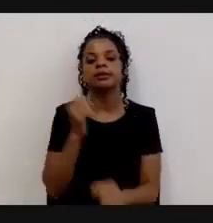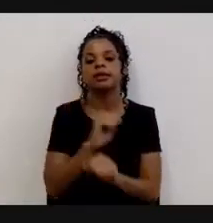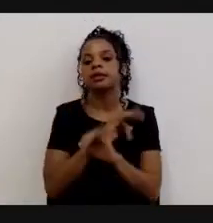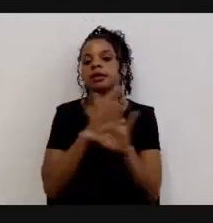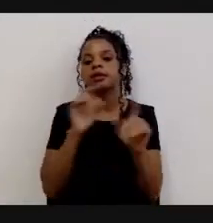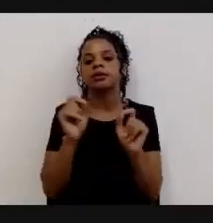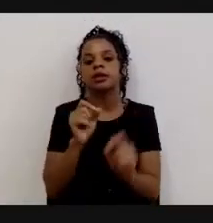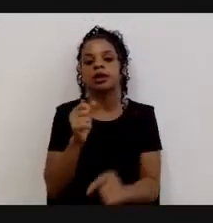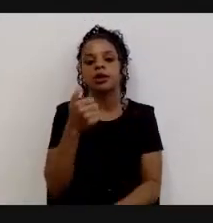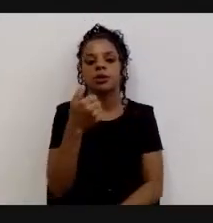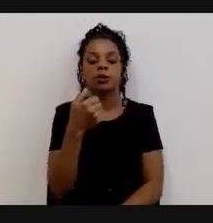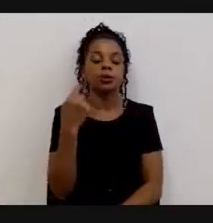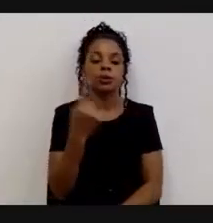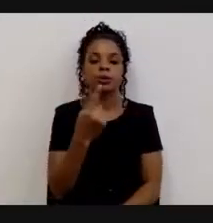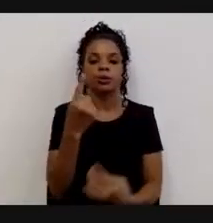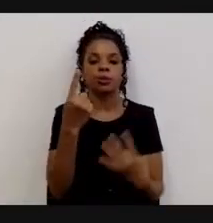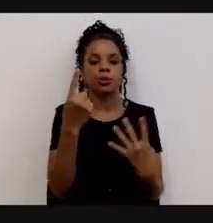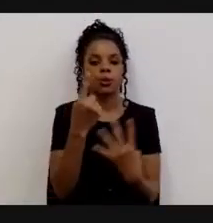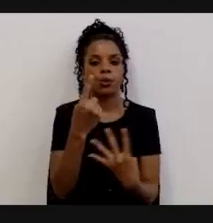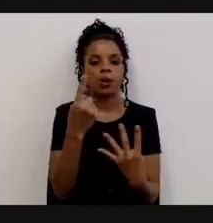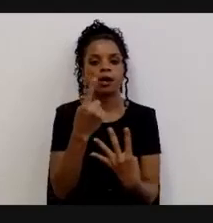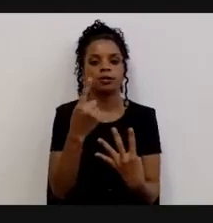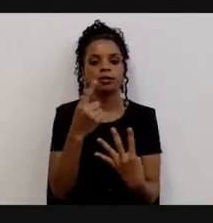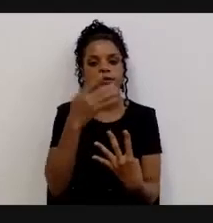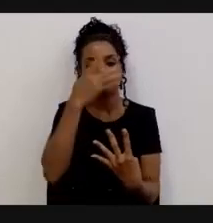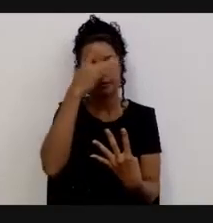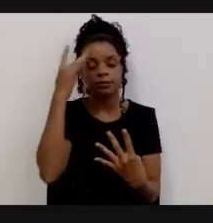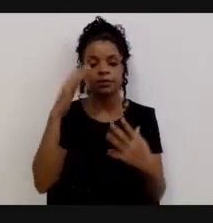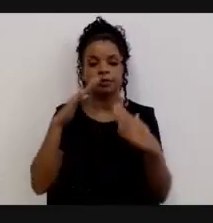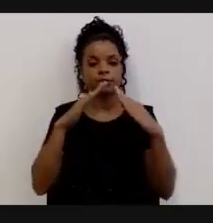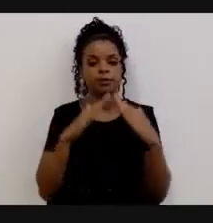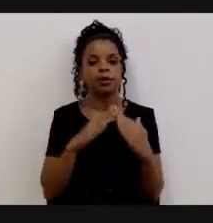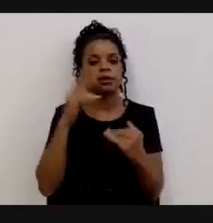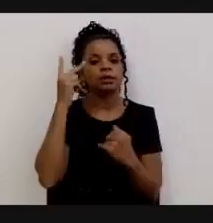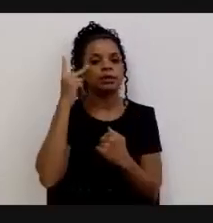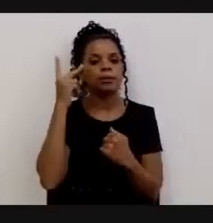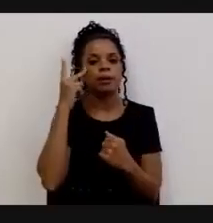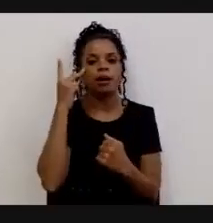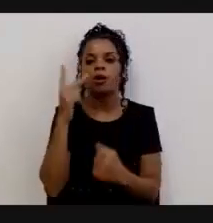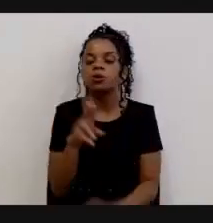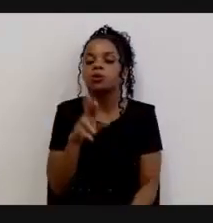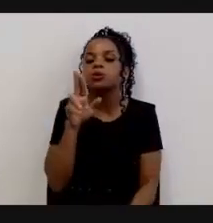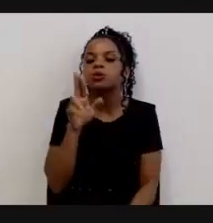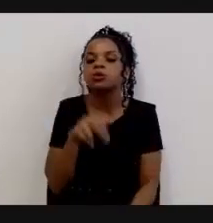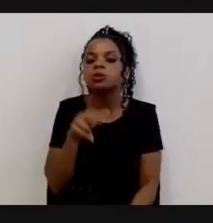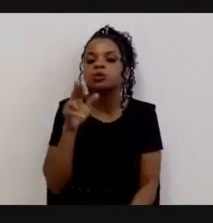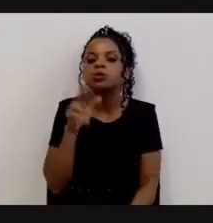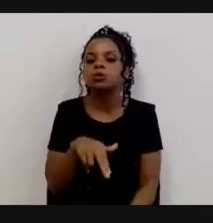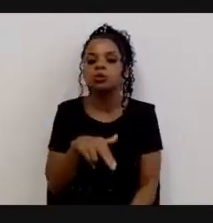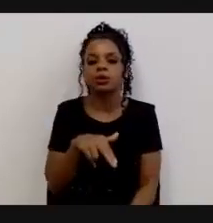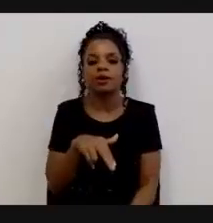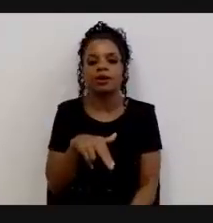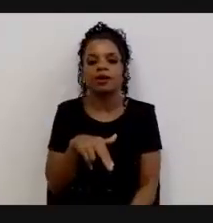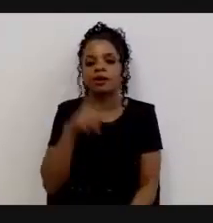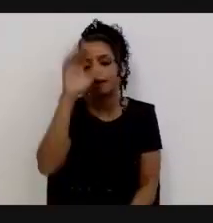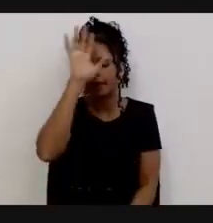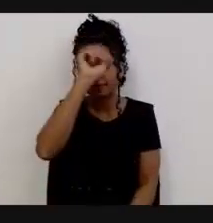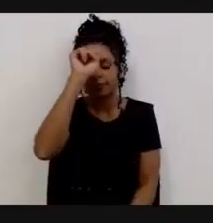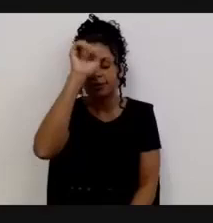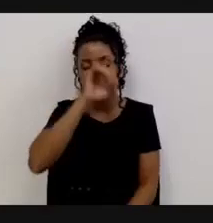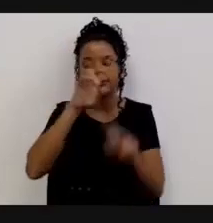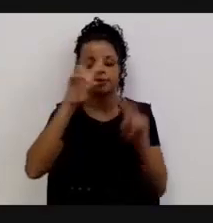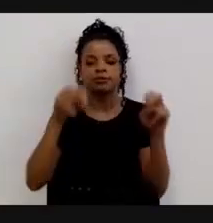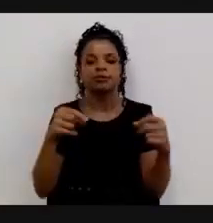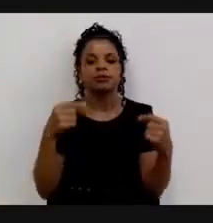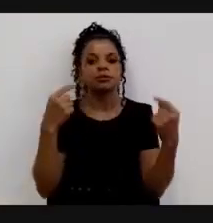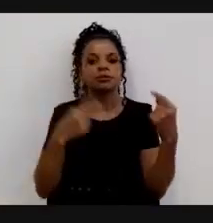Quase um quarto dos moradores de São Paulo nunca se informam sobre política. Assustador, né? Ler isso. Os dados